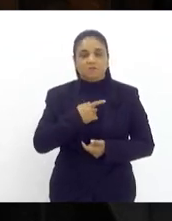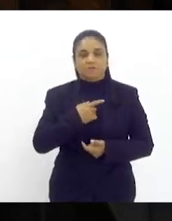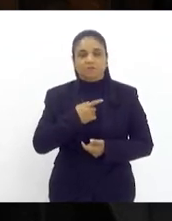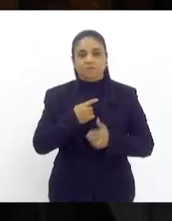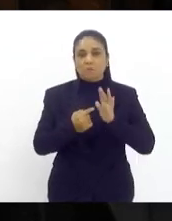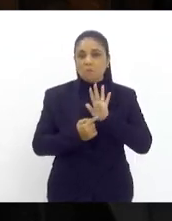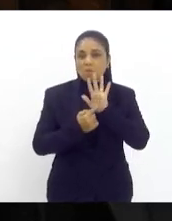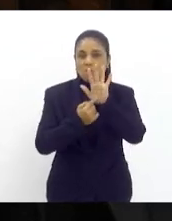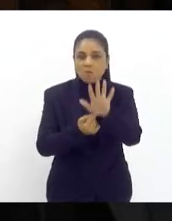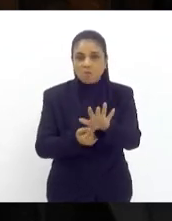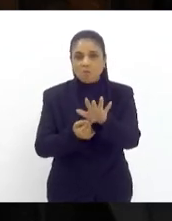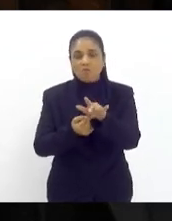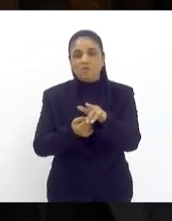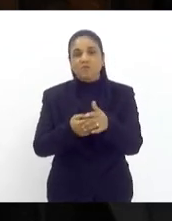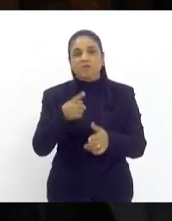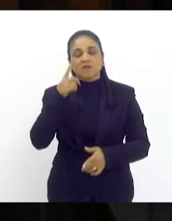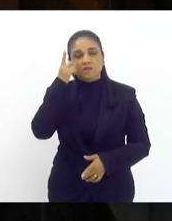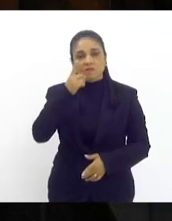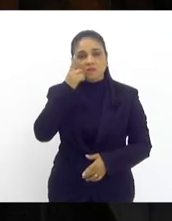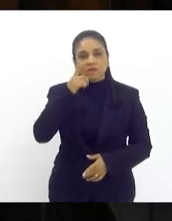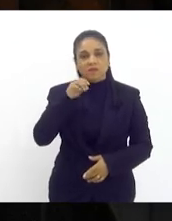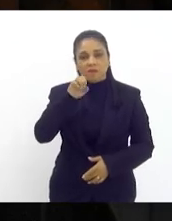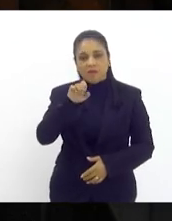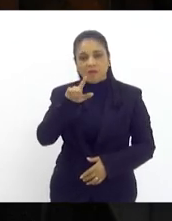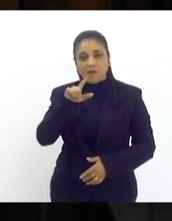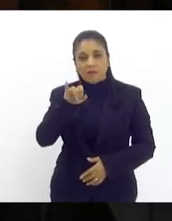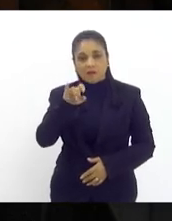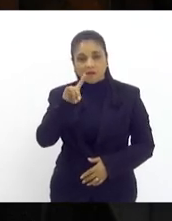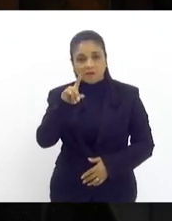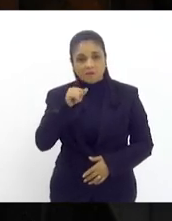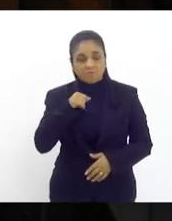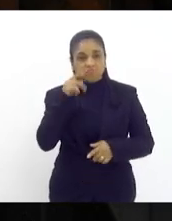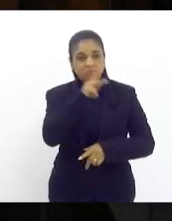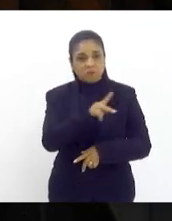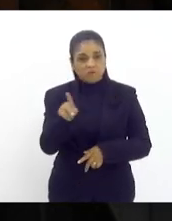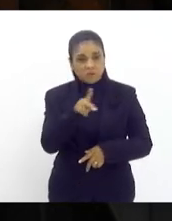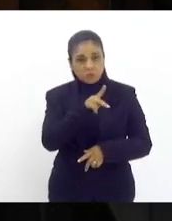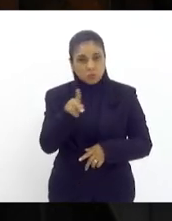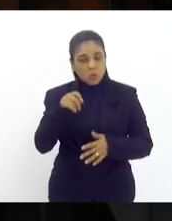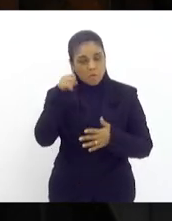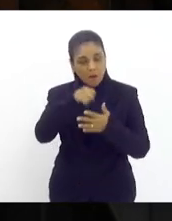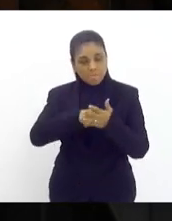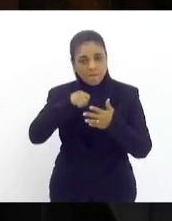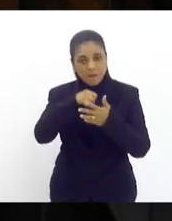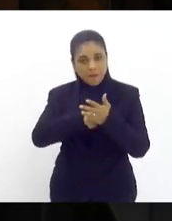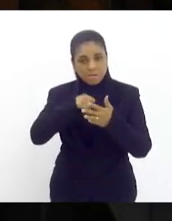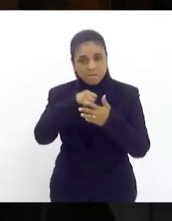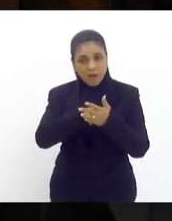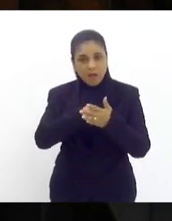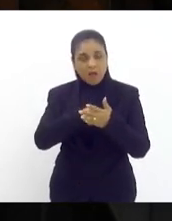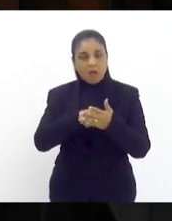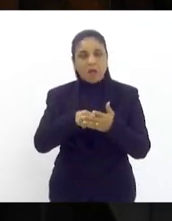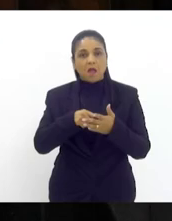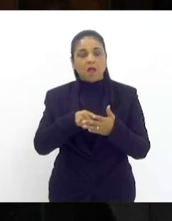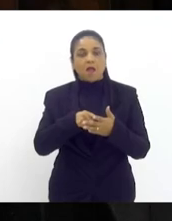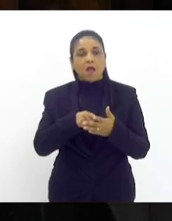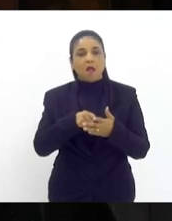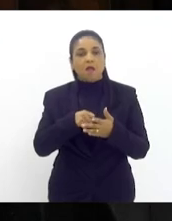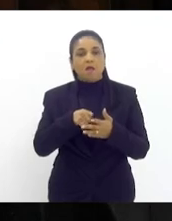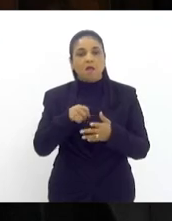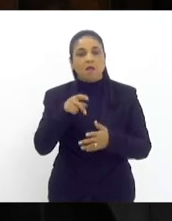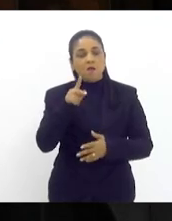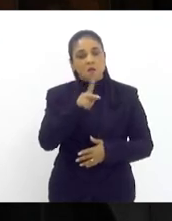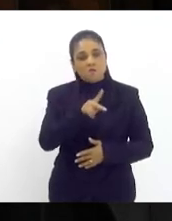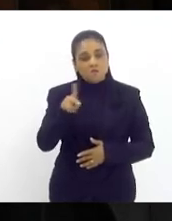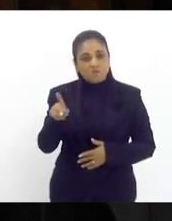da deputada Élida professora militante que é dublê de professor